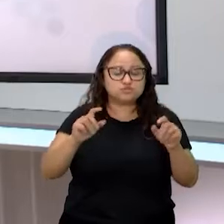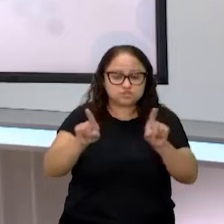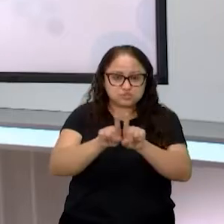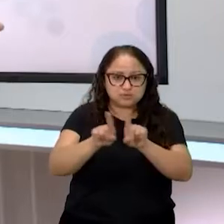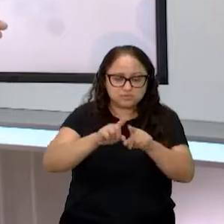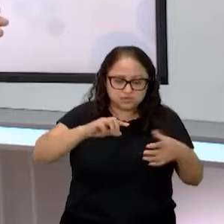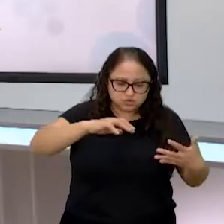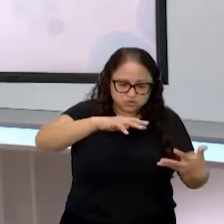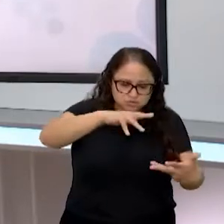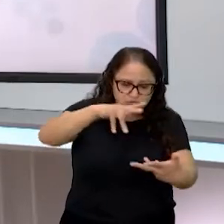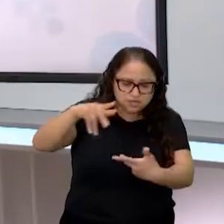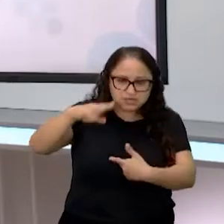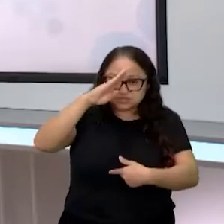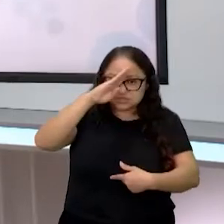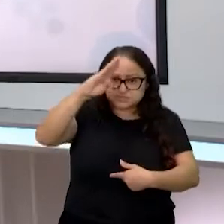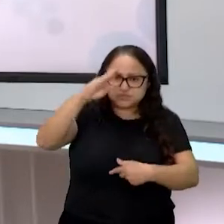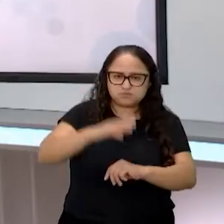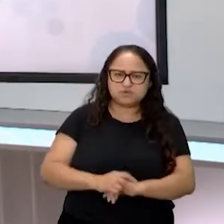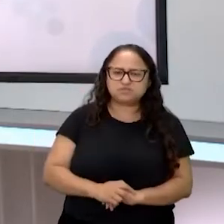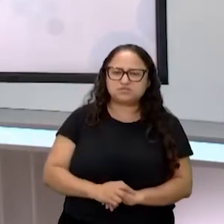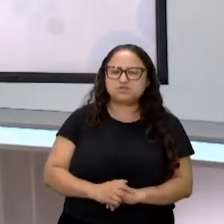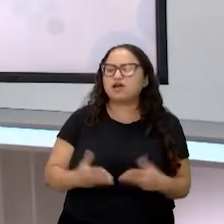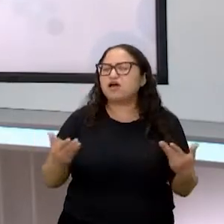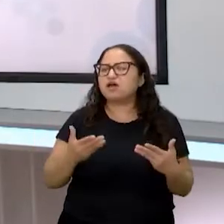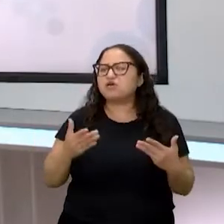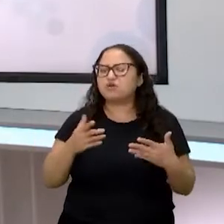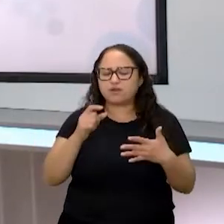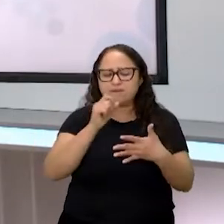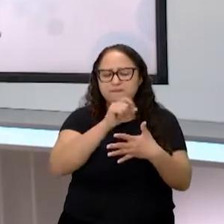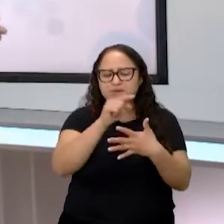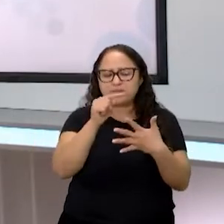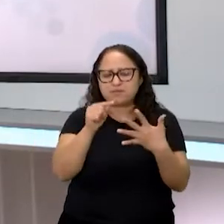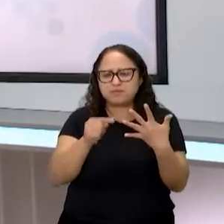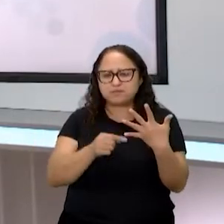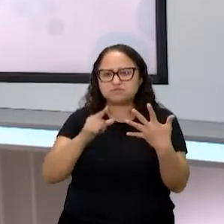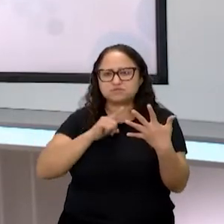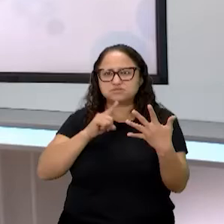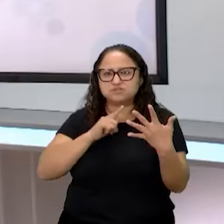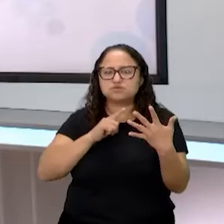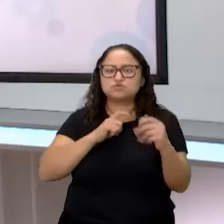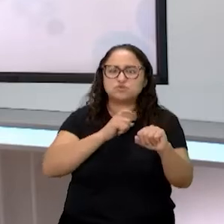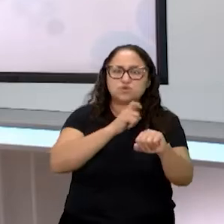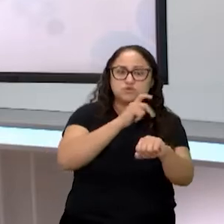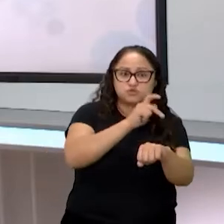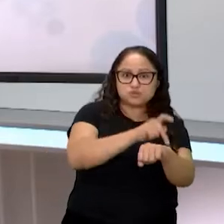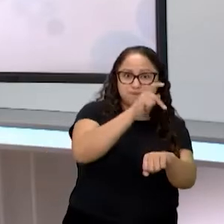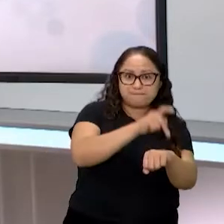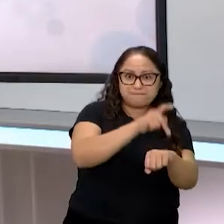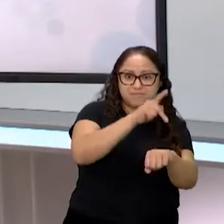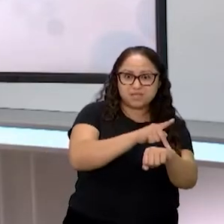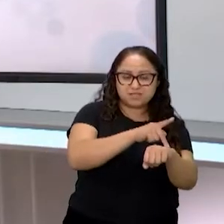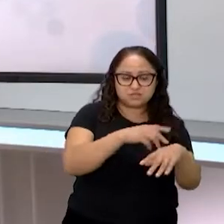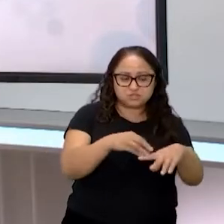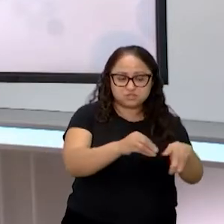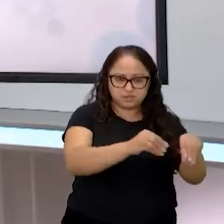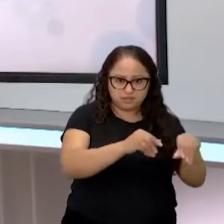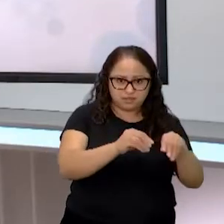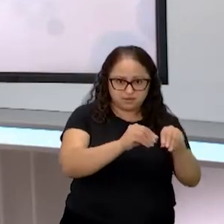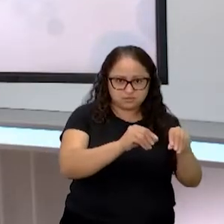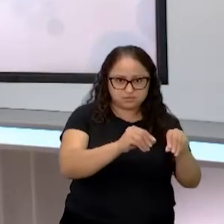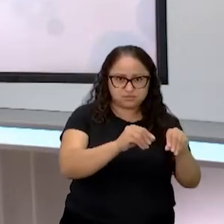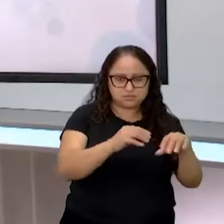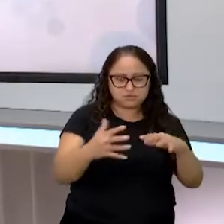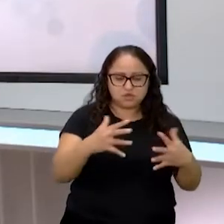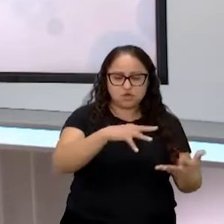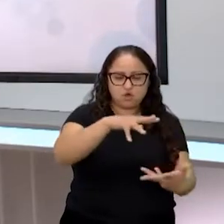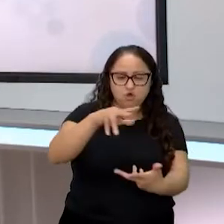ali principais, e começamos a detalhar, primeiro, os planetas rochosos, os terrestres, tá? E hoje